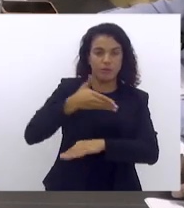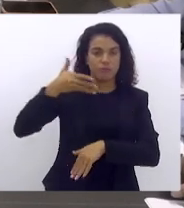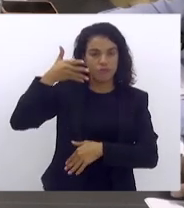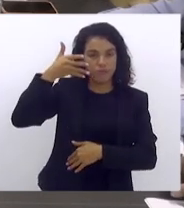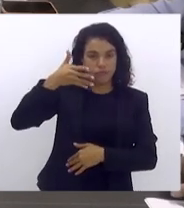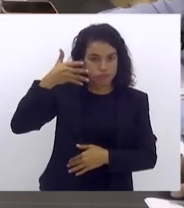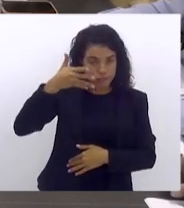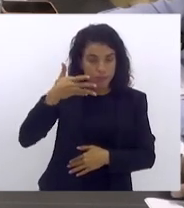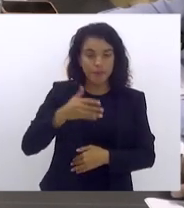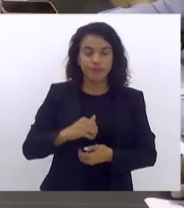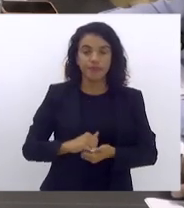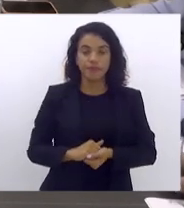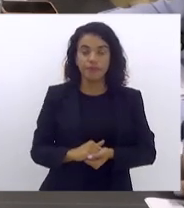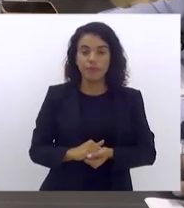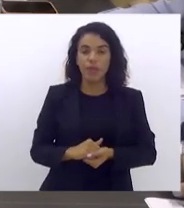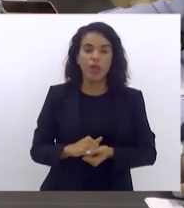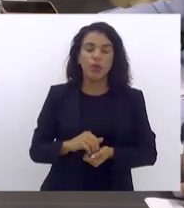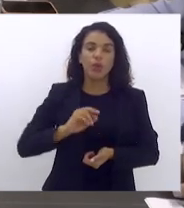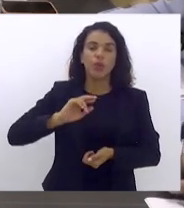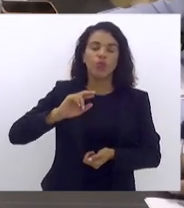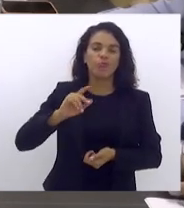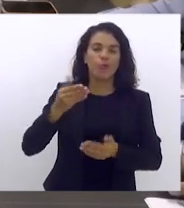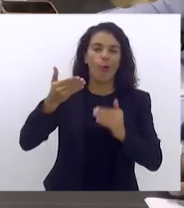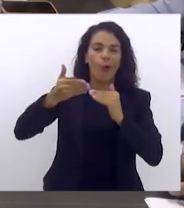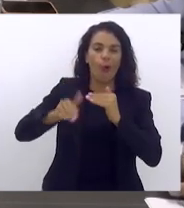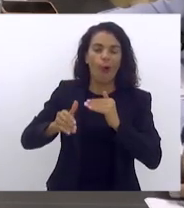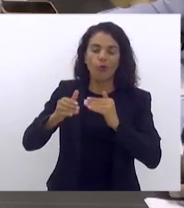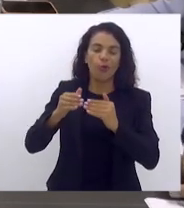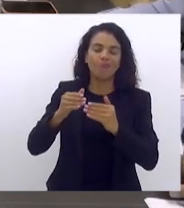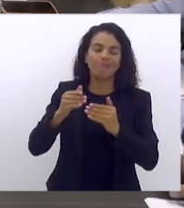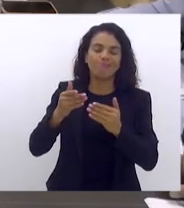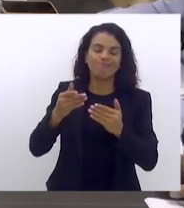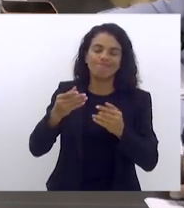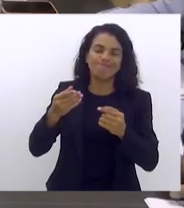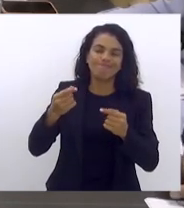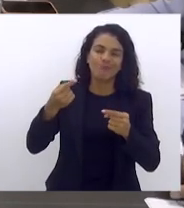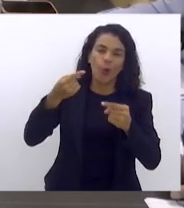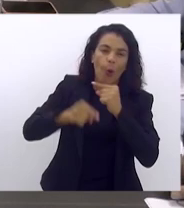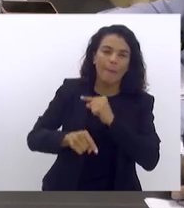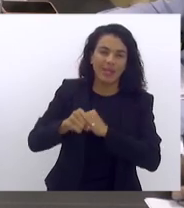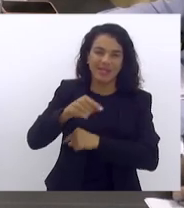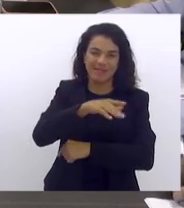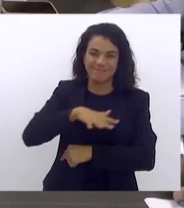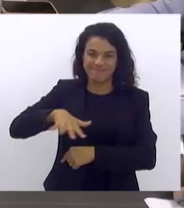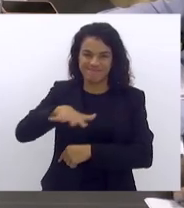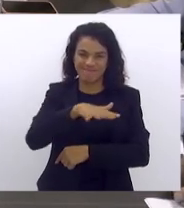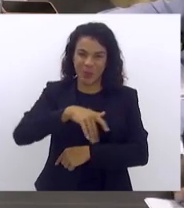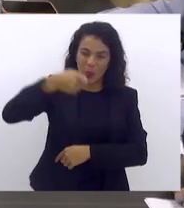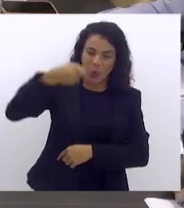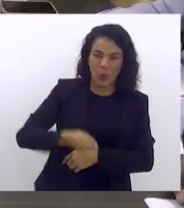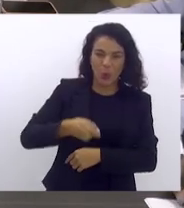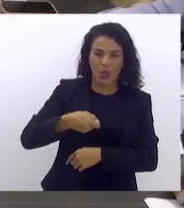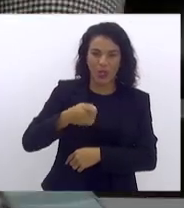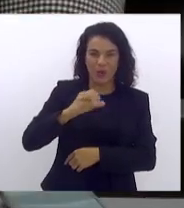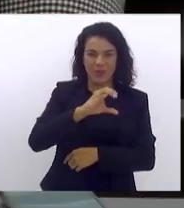que não cabe aqui uma crítica mais dura à CCJ, até